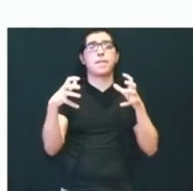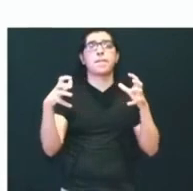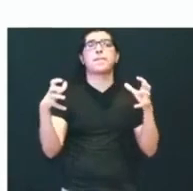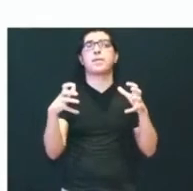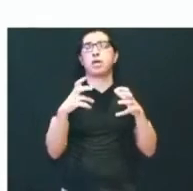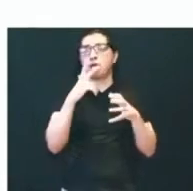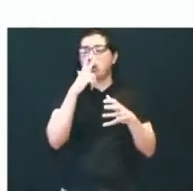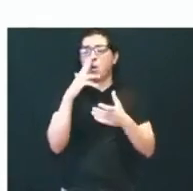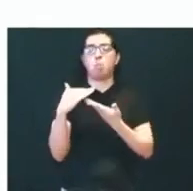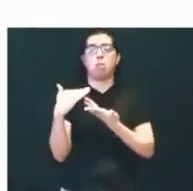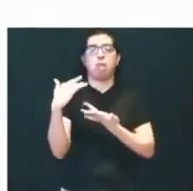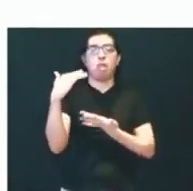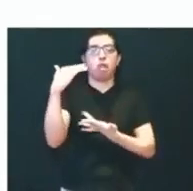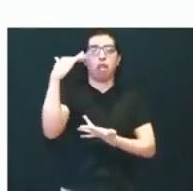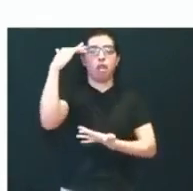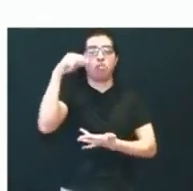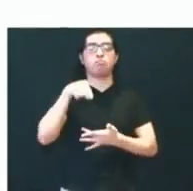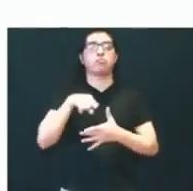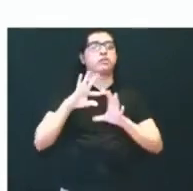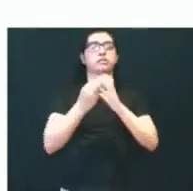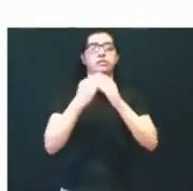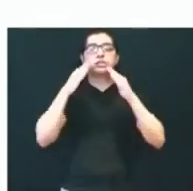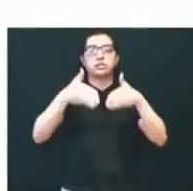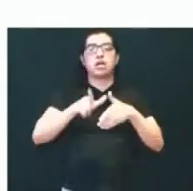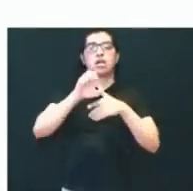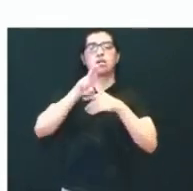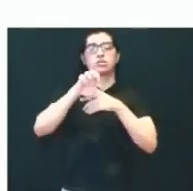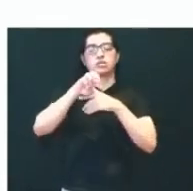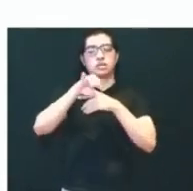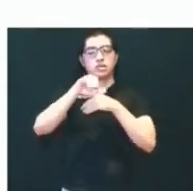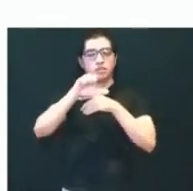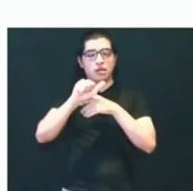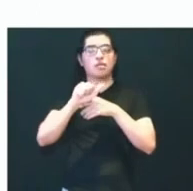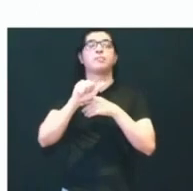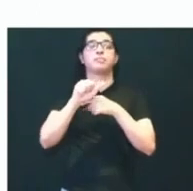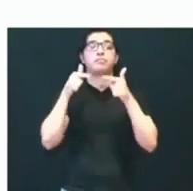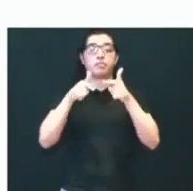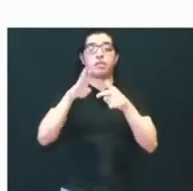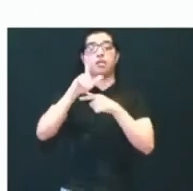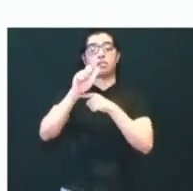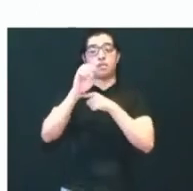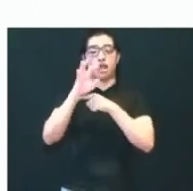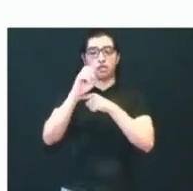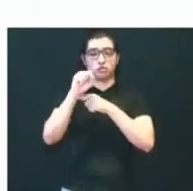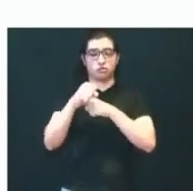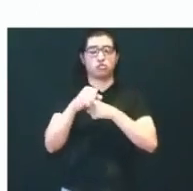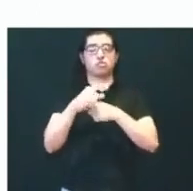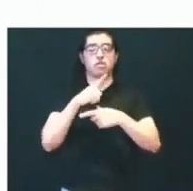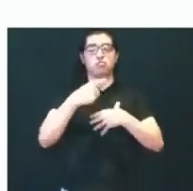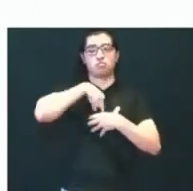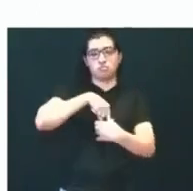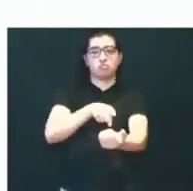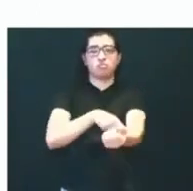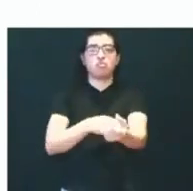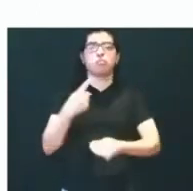acúmulo dessas células leucêmicas, que a gente chama de blastos, na circulação do sangue. E se elas